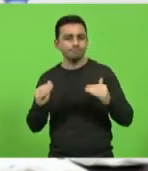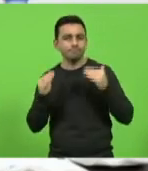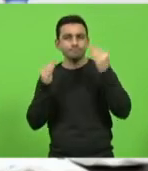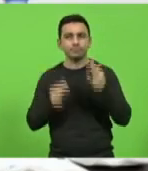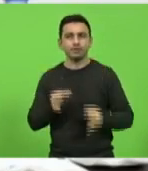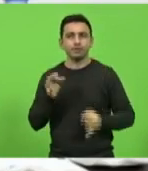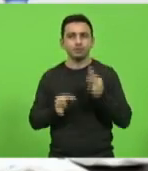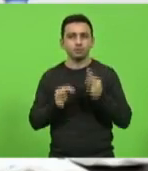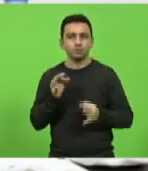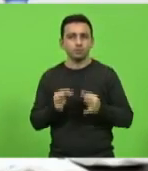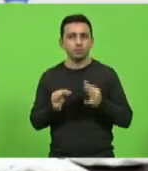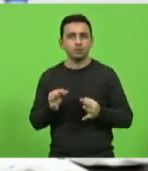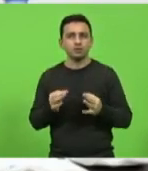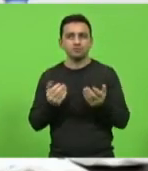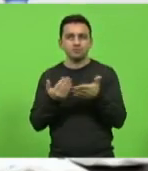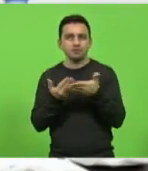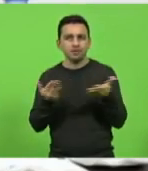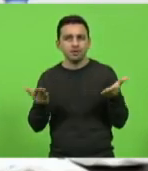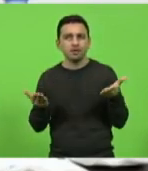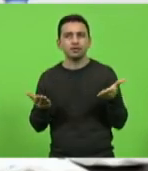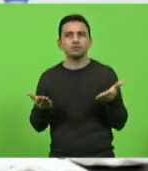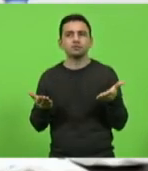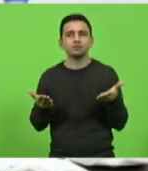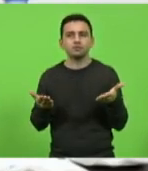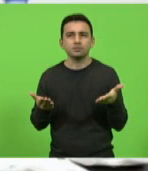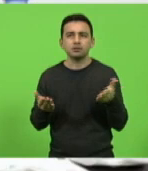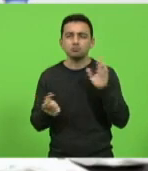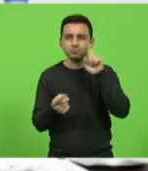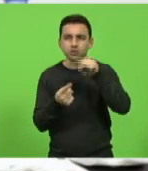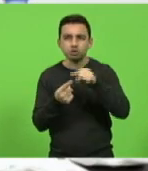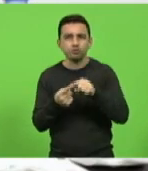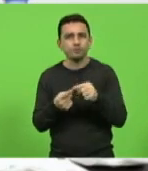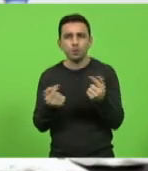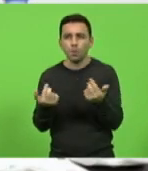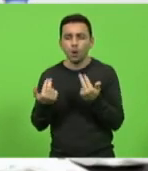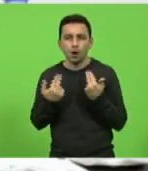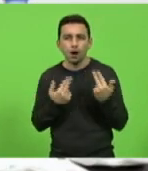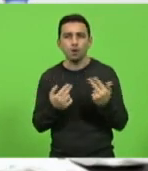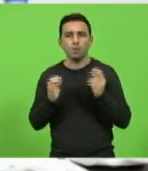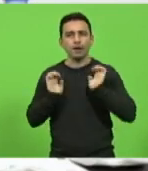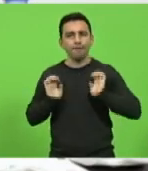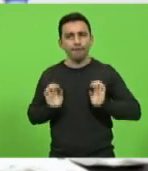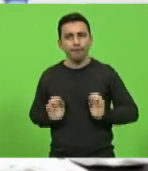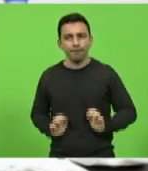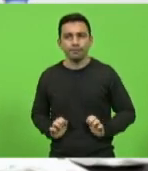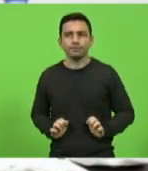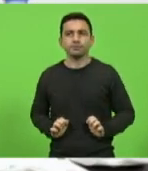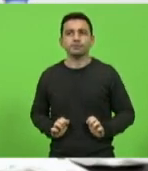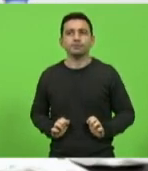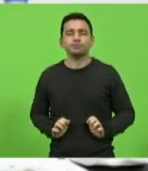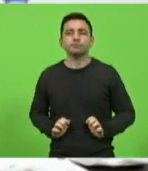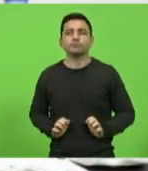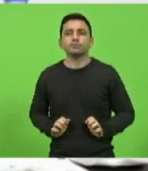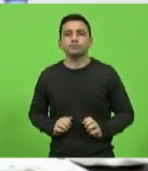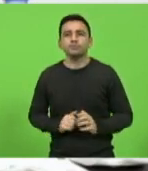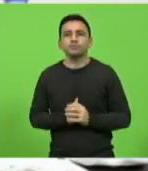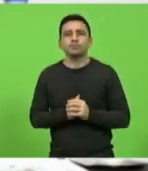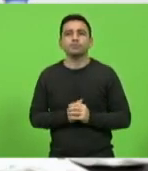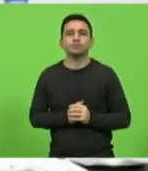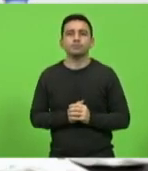que se desincumbiram dessa missão da mesma forma de uma maneira ética e com muito